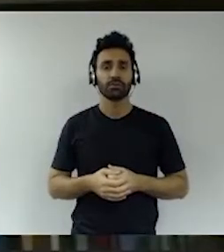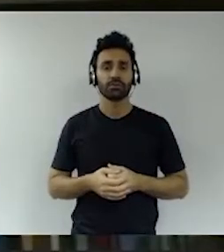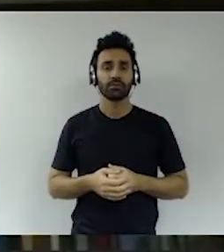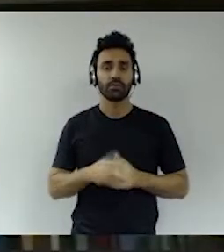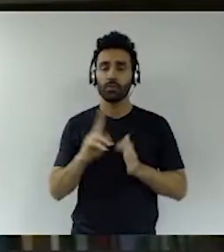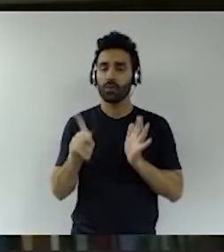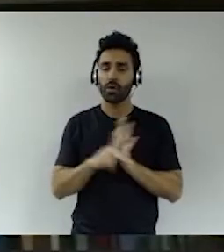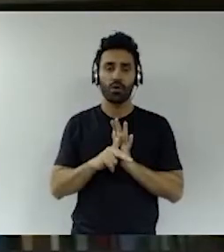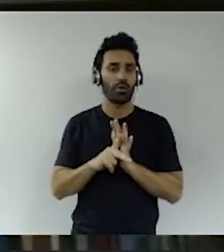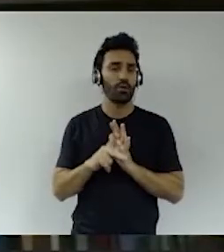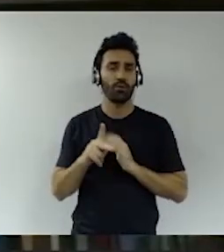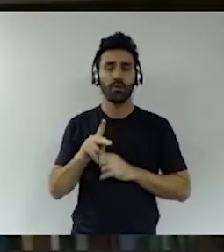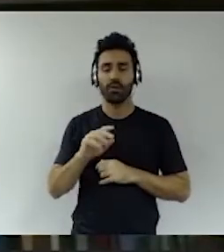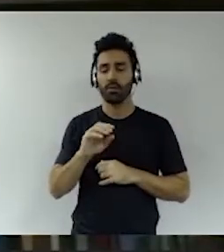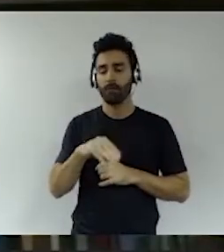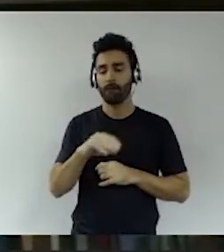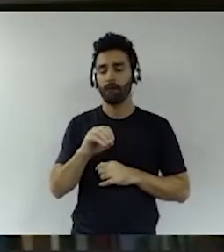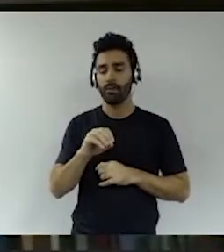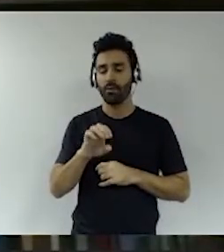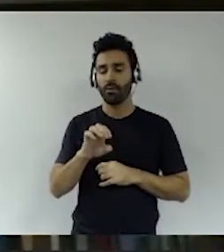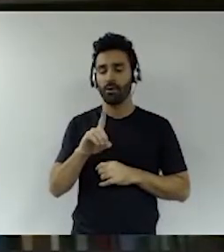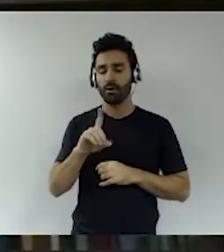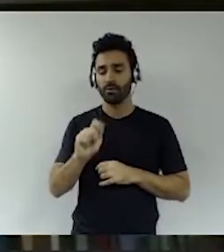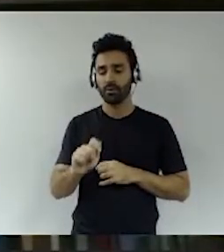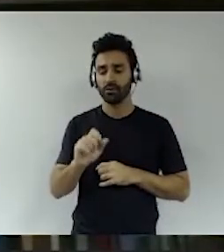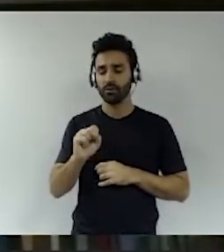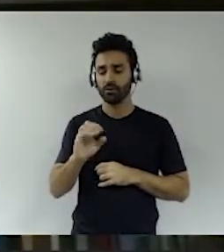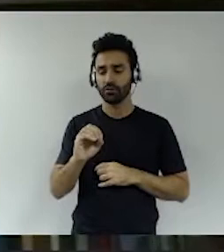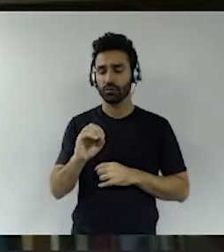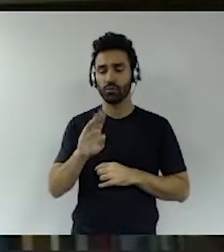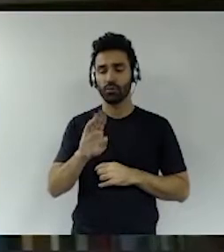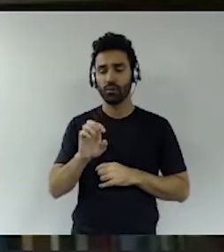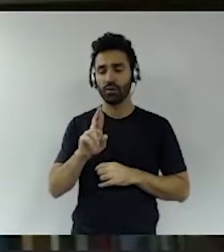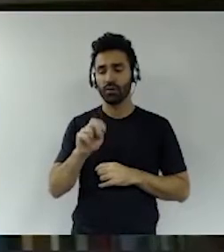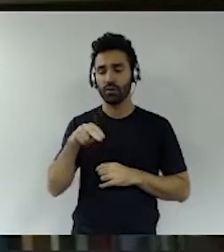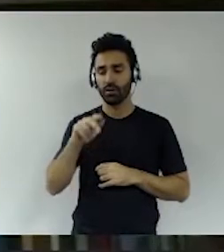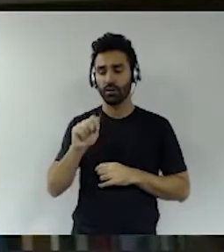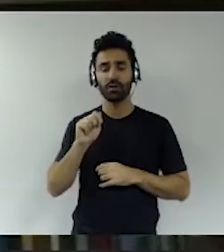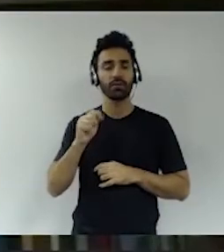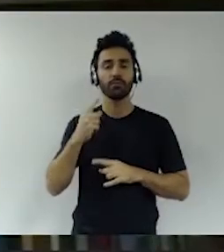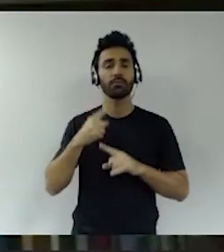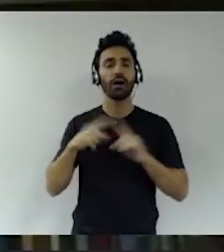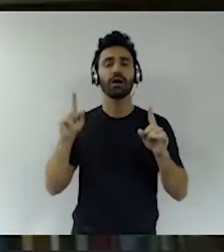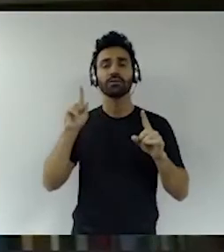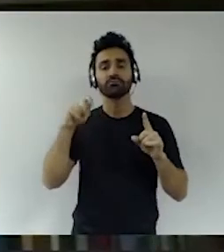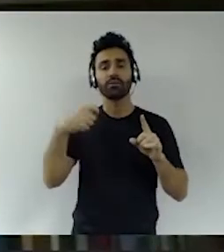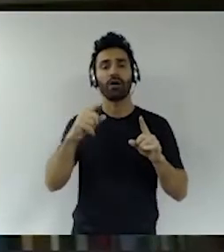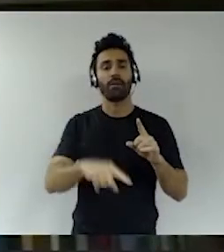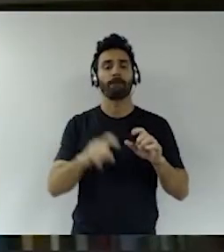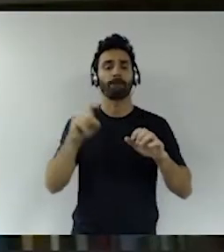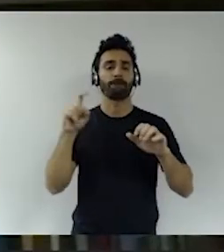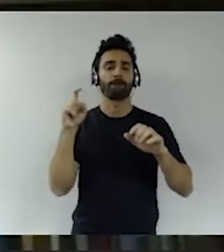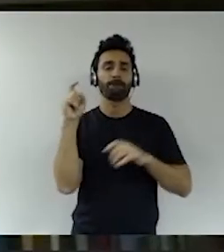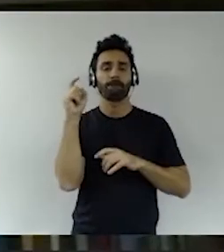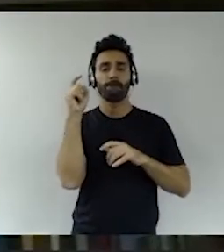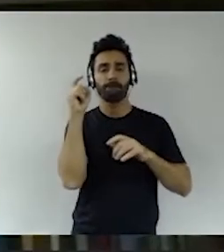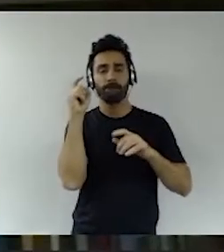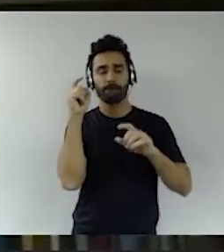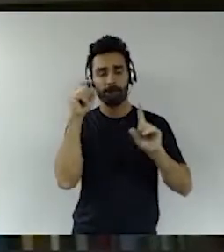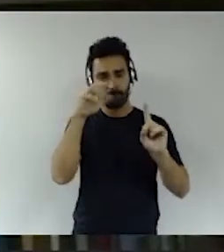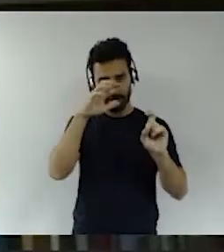própria moeda soberana. Pois bem, isso daí é um mito. E por que isso é um mito? Exatamente porque, em